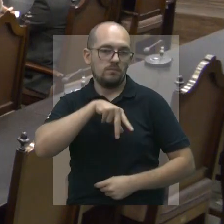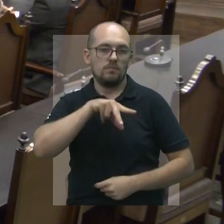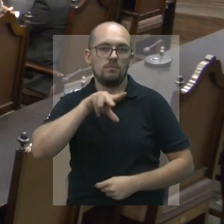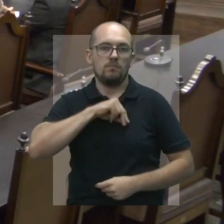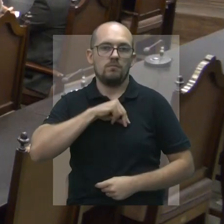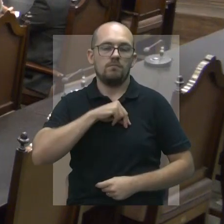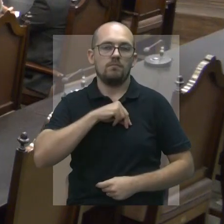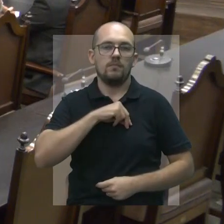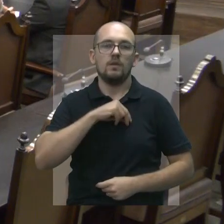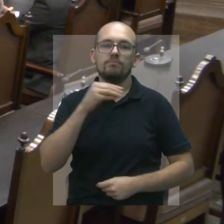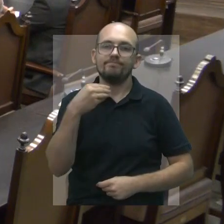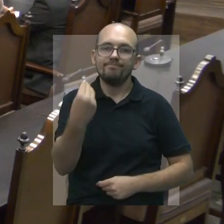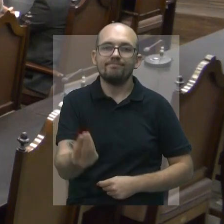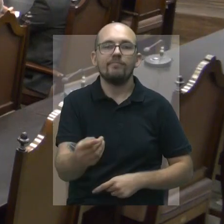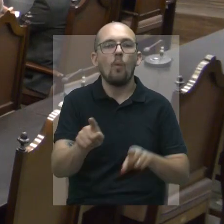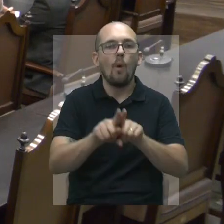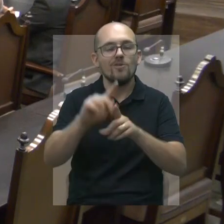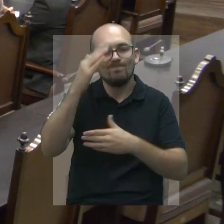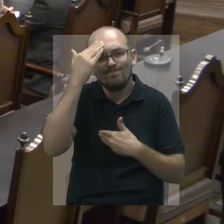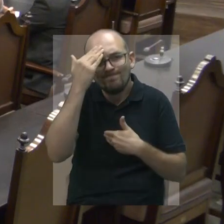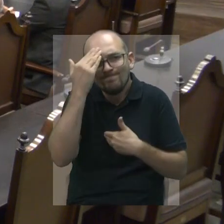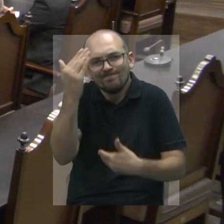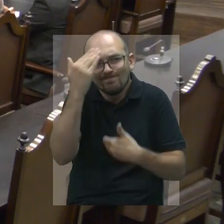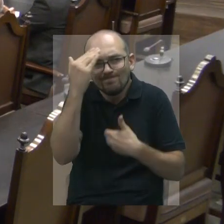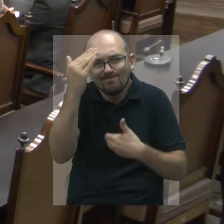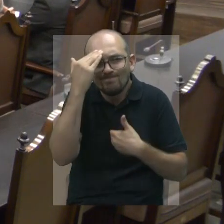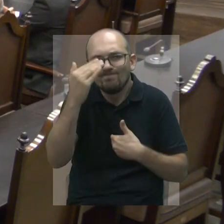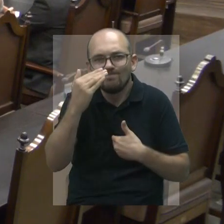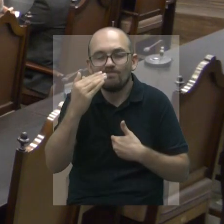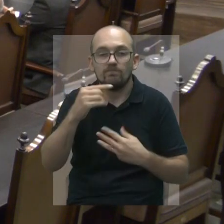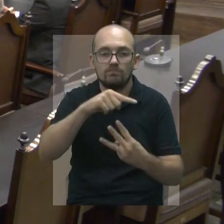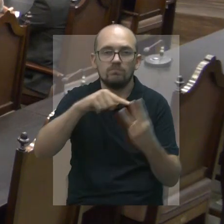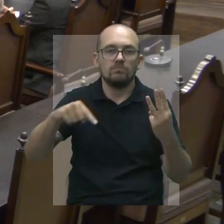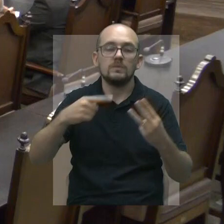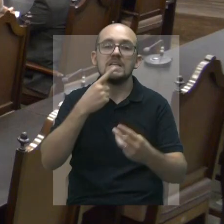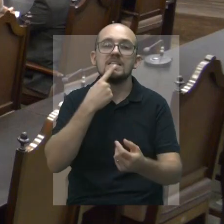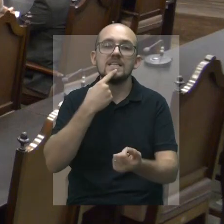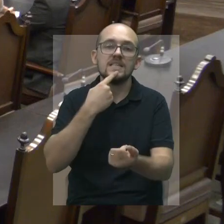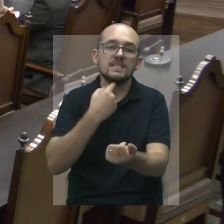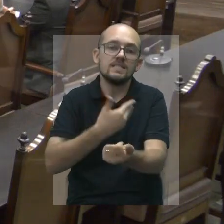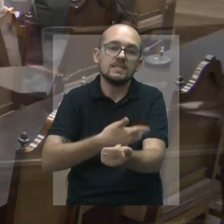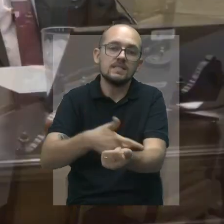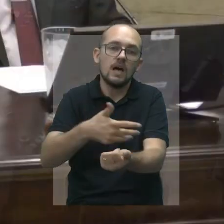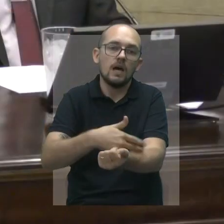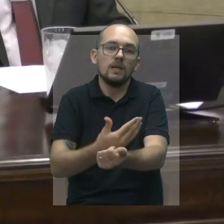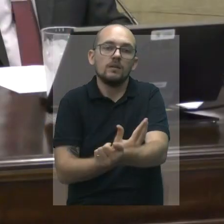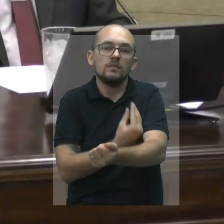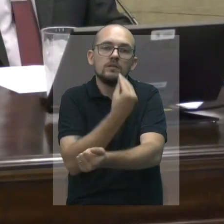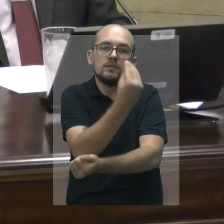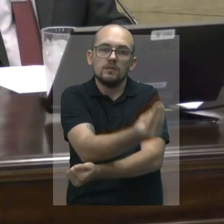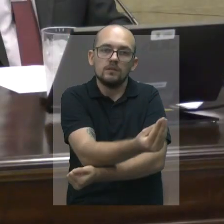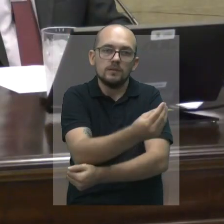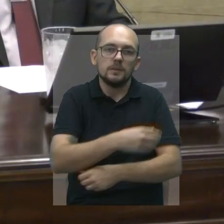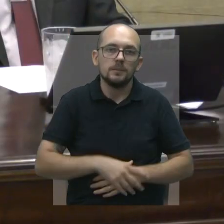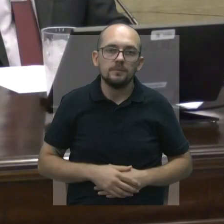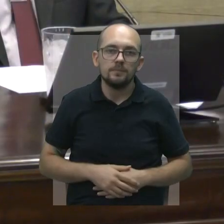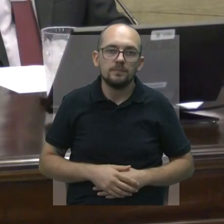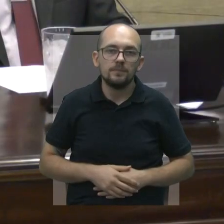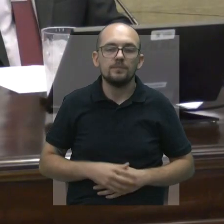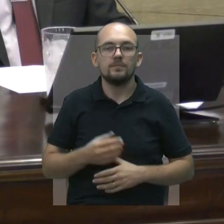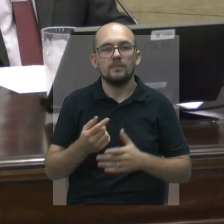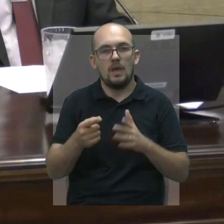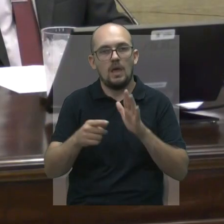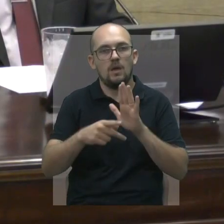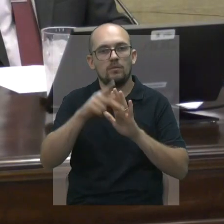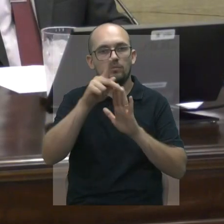honra ao mérito na solenidade que premiou os doadores de sangue deste ano. A iniciativa ocorre na